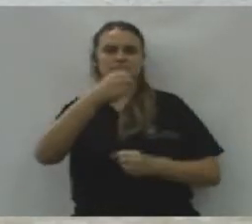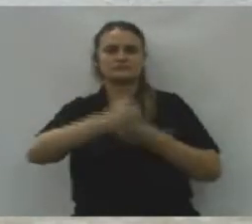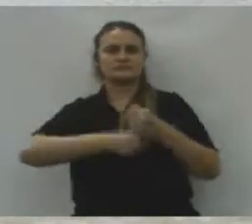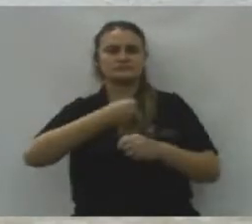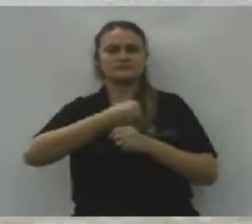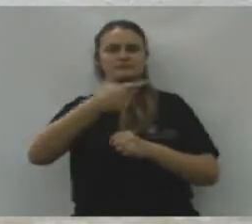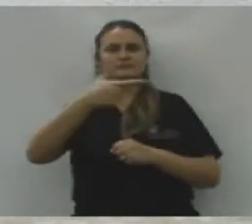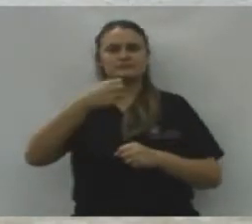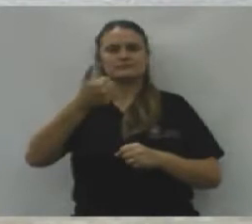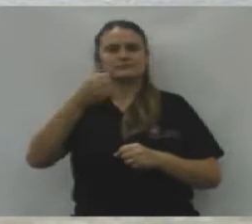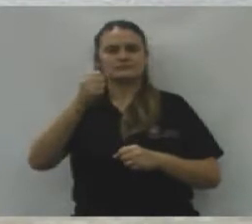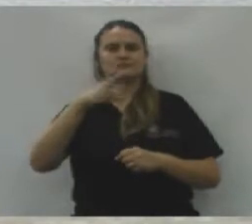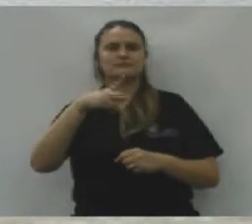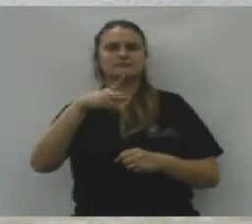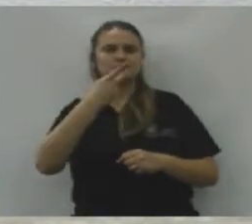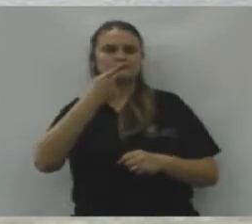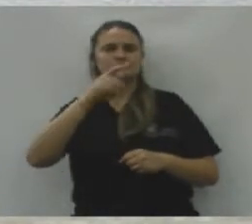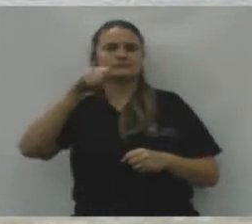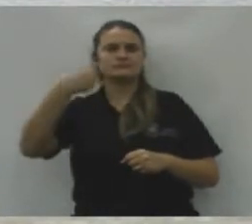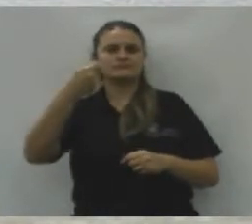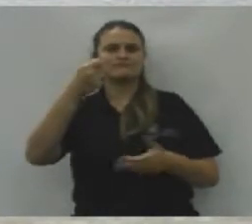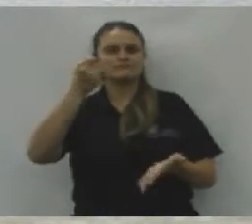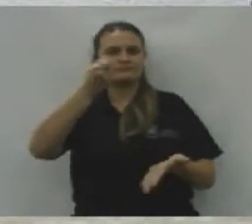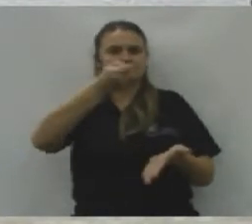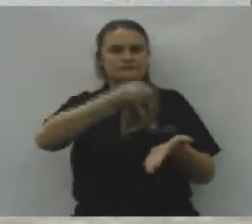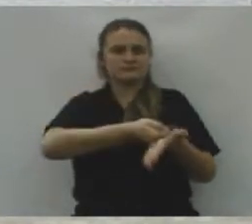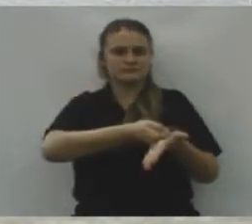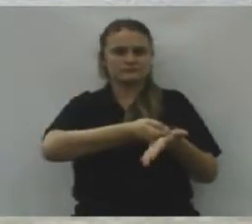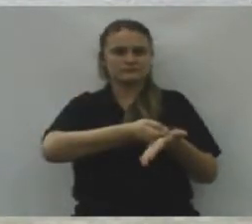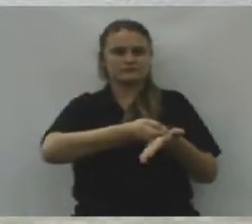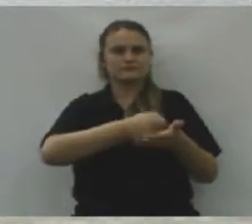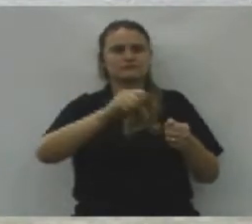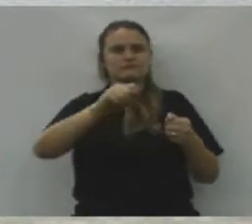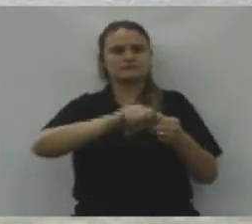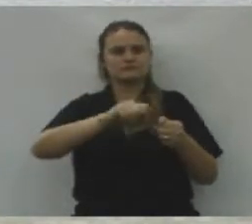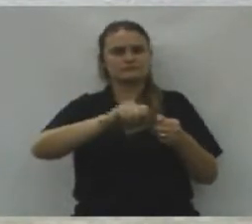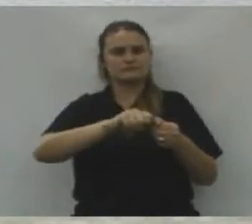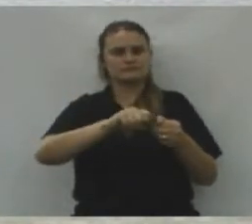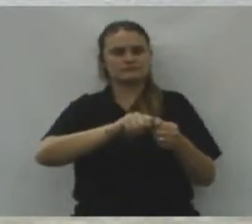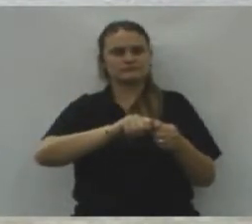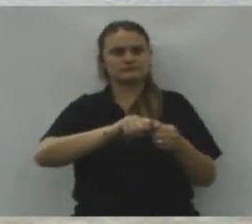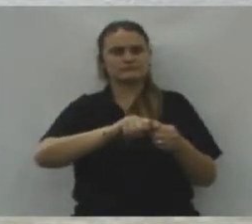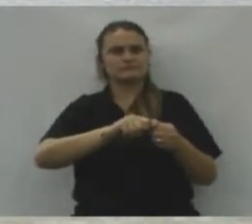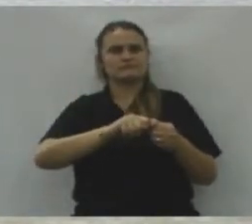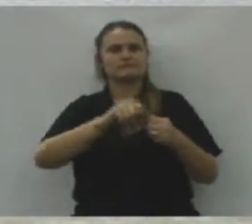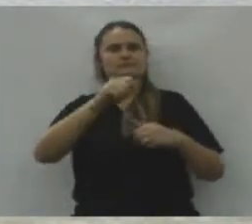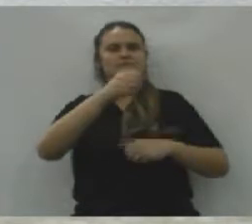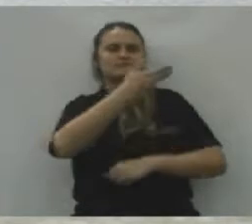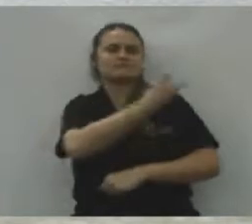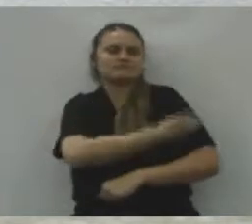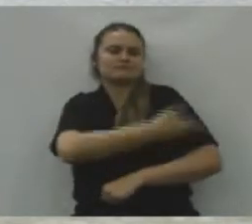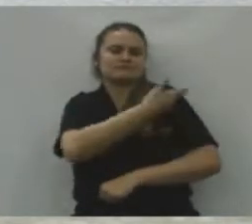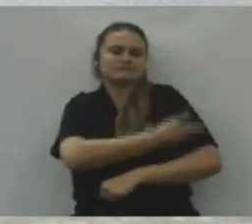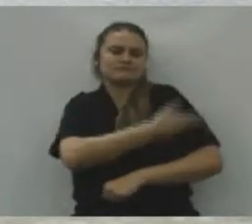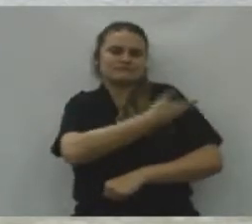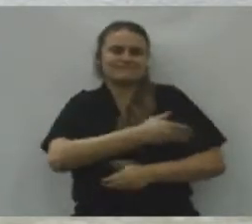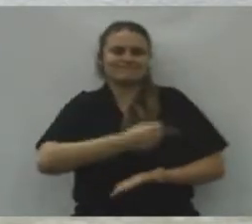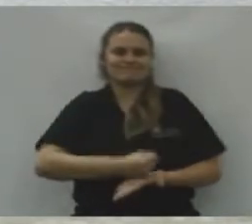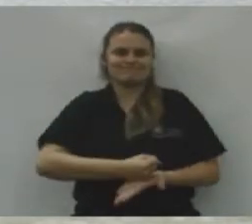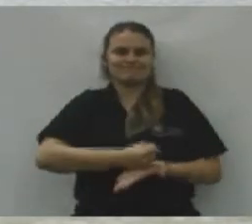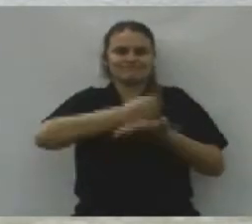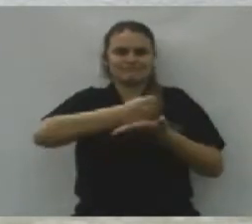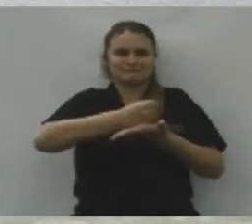1/2018. Dispõe sobre a obrigatoriedade da adoção de treinamento em primeiros socorros